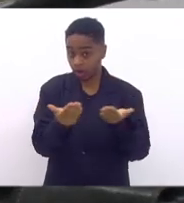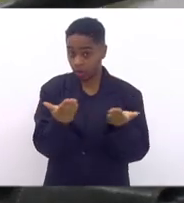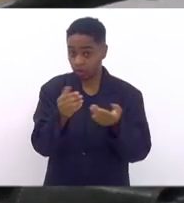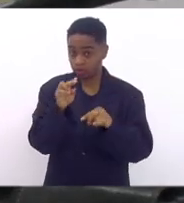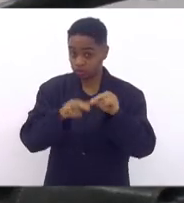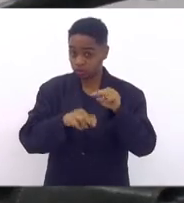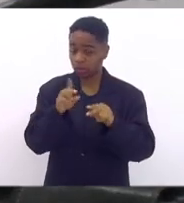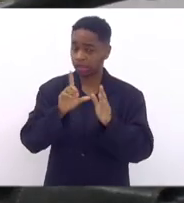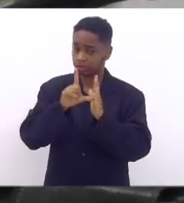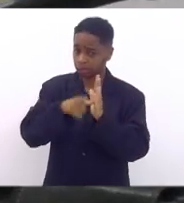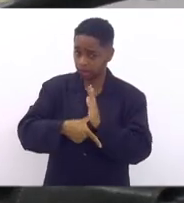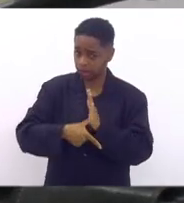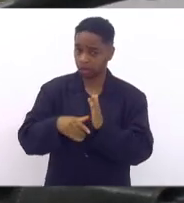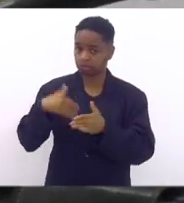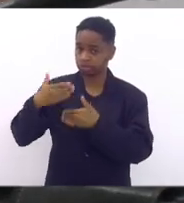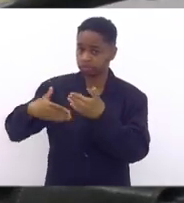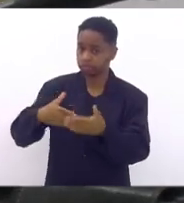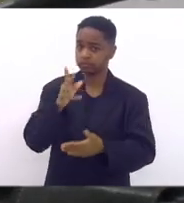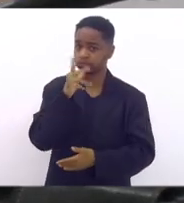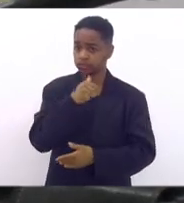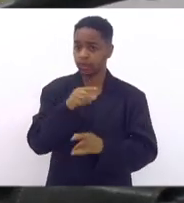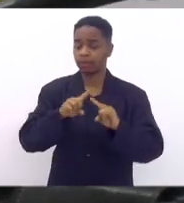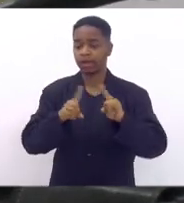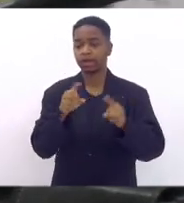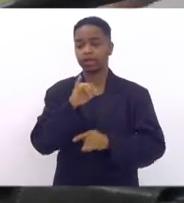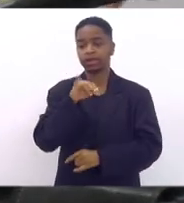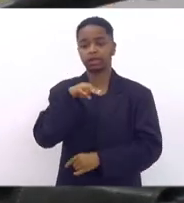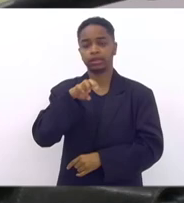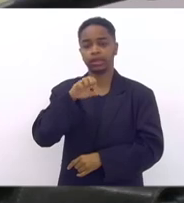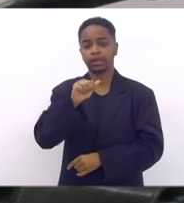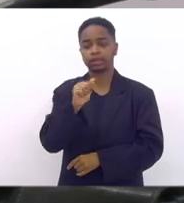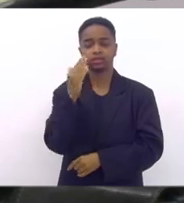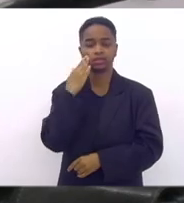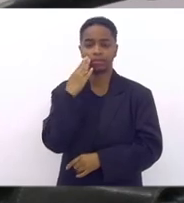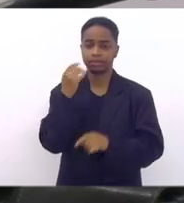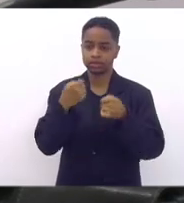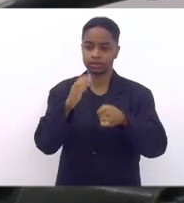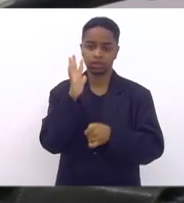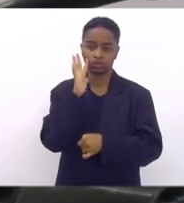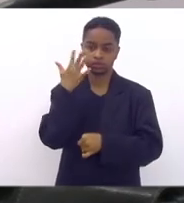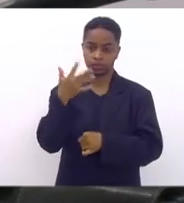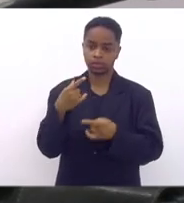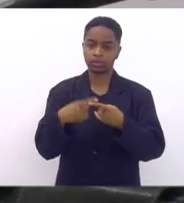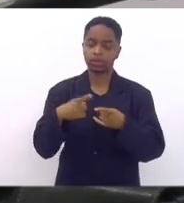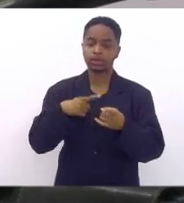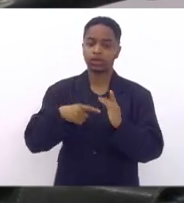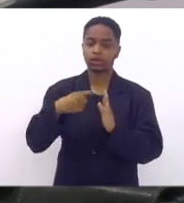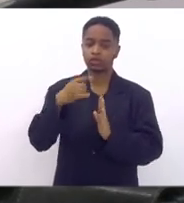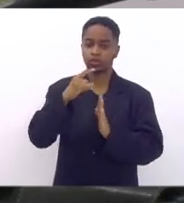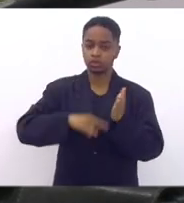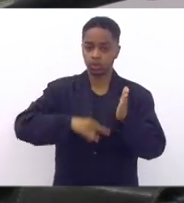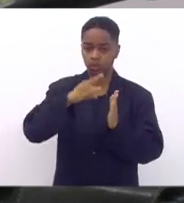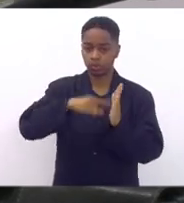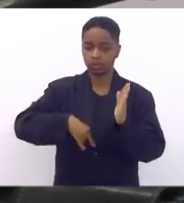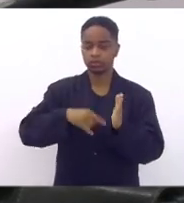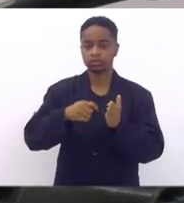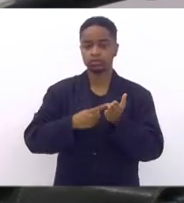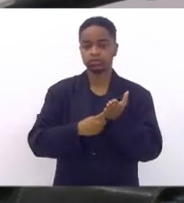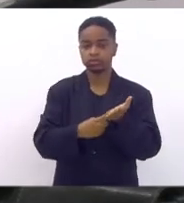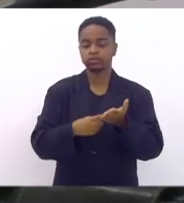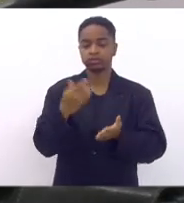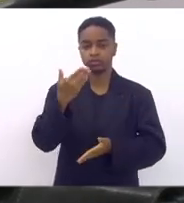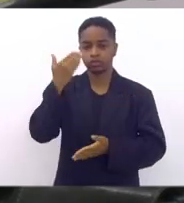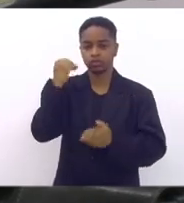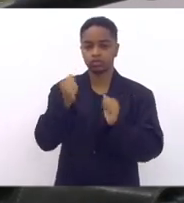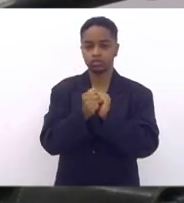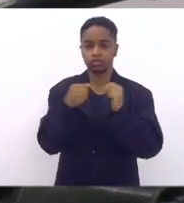tardiamente com muito tempo e o in sabendo que teria que resolver essa situação porque tinha um termo de compromisso lá atrás com a Marinha quando o in tinha